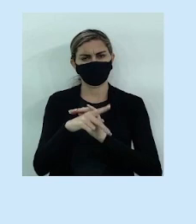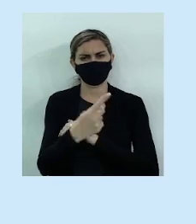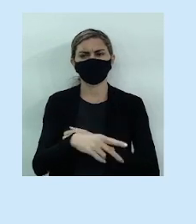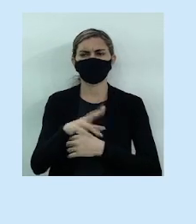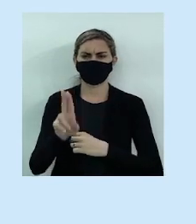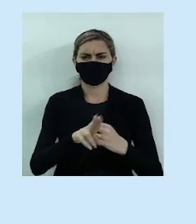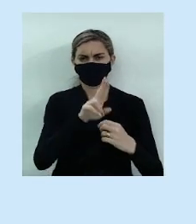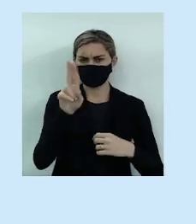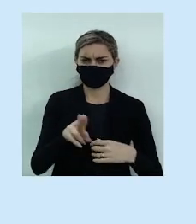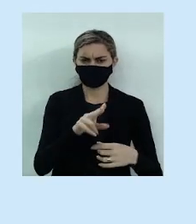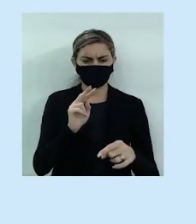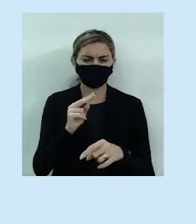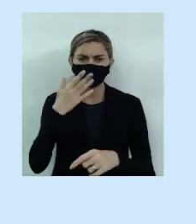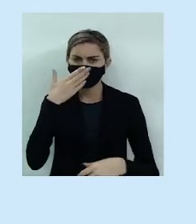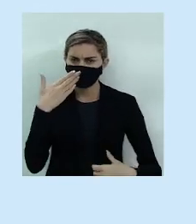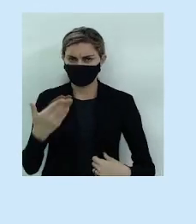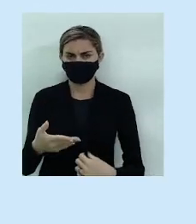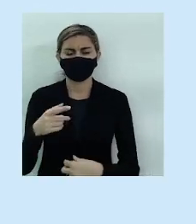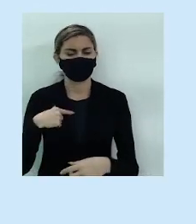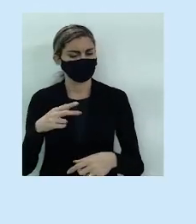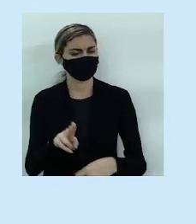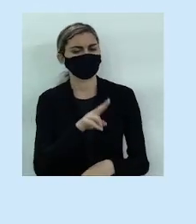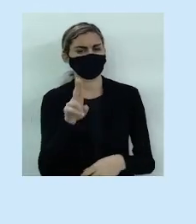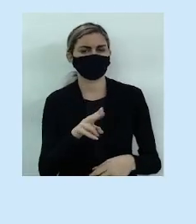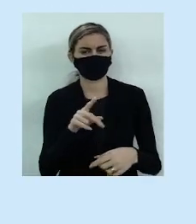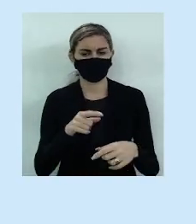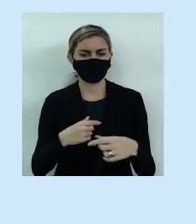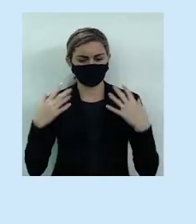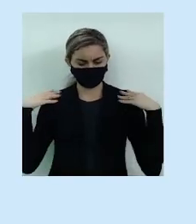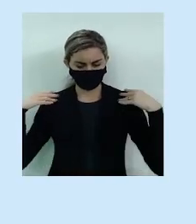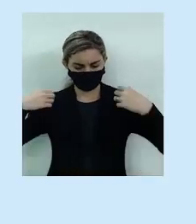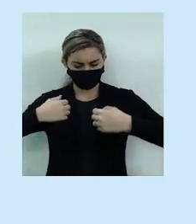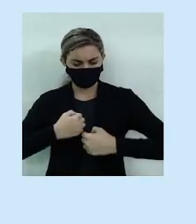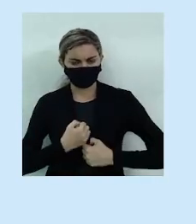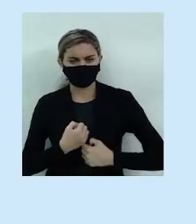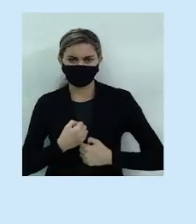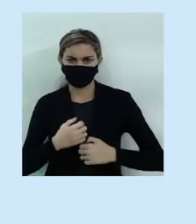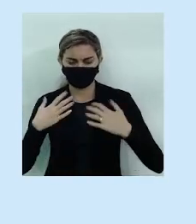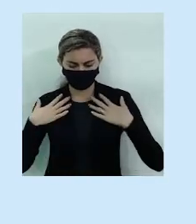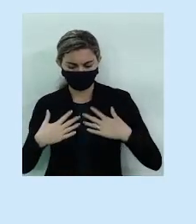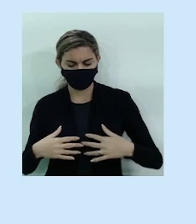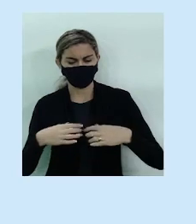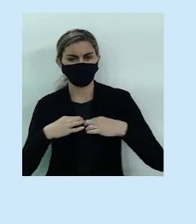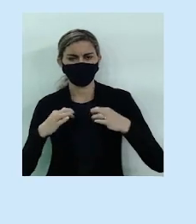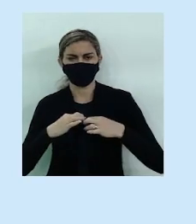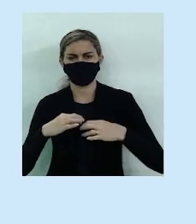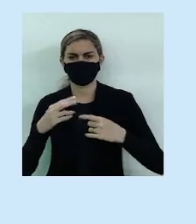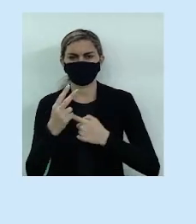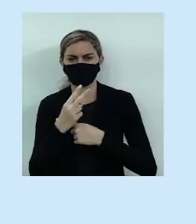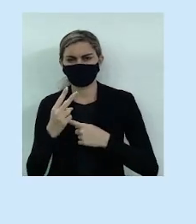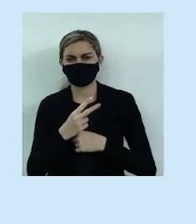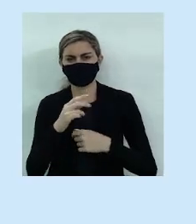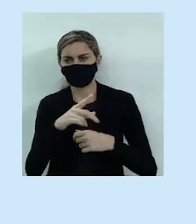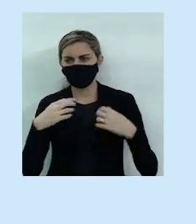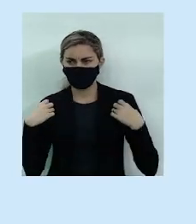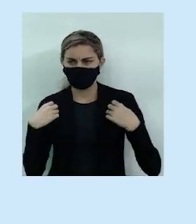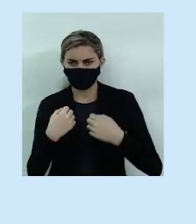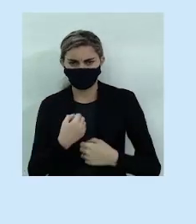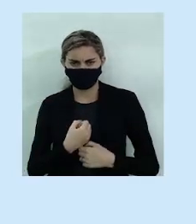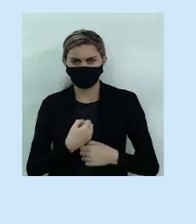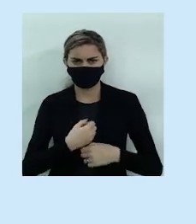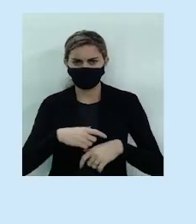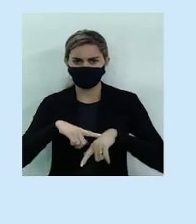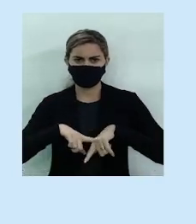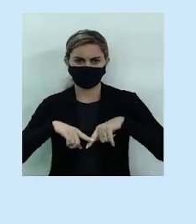devem ser usados preferencialmente para cobrir as nossas vestimentas, ou seja, serem fechados nas